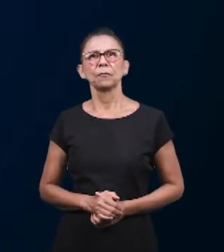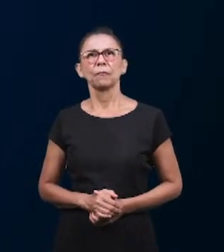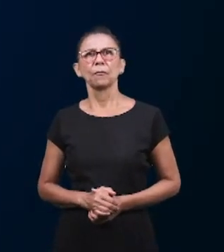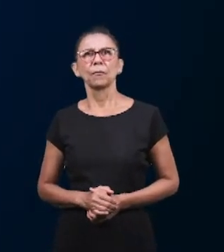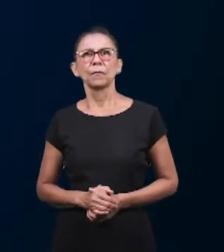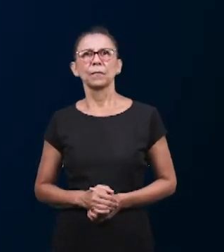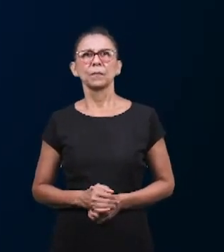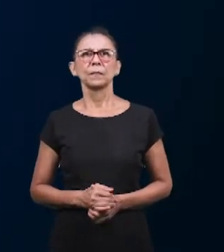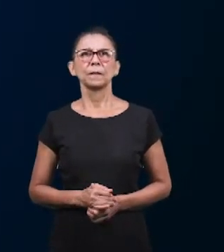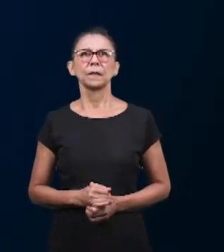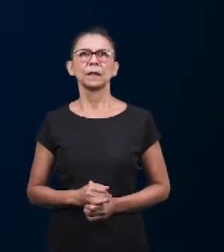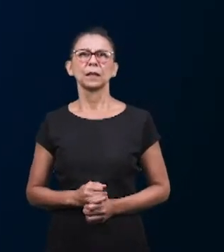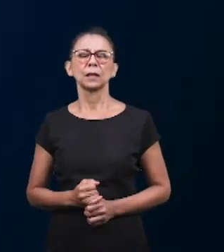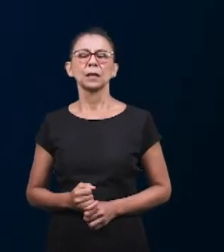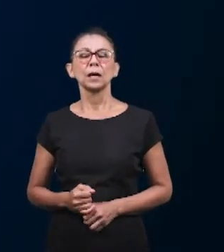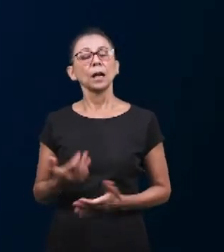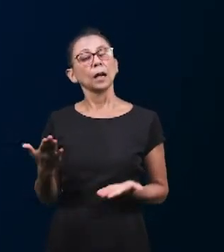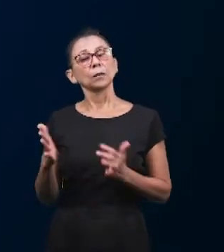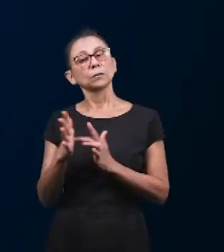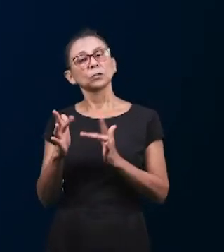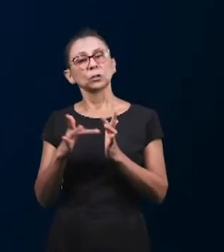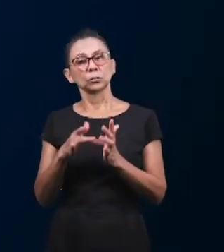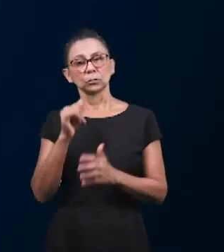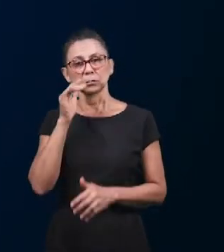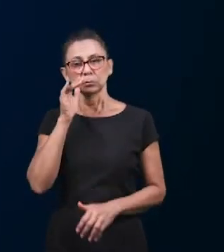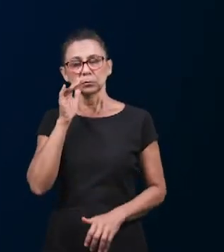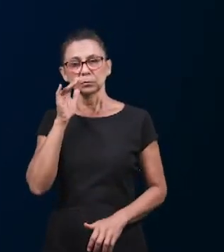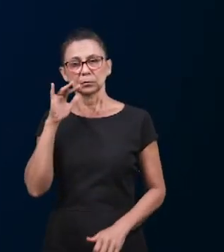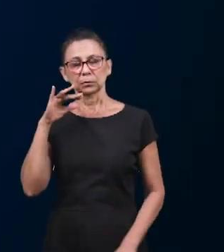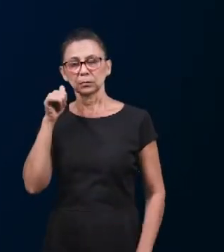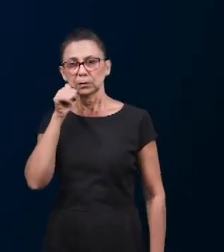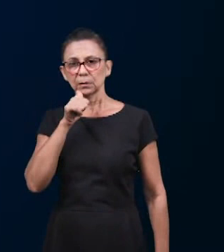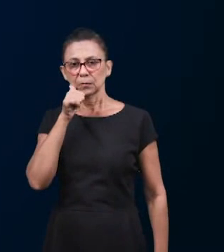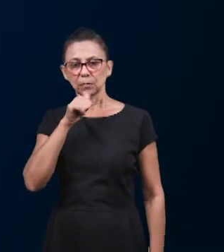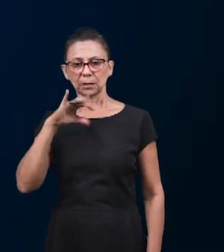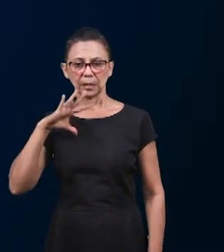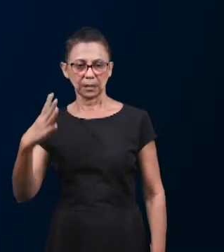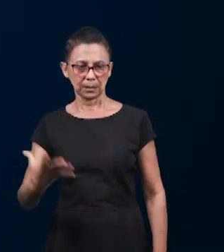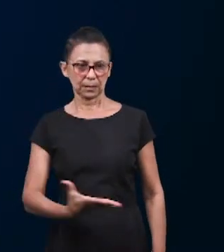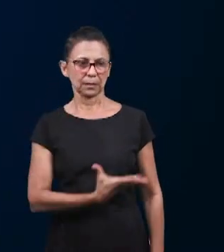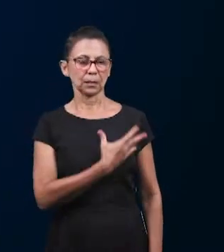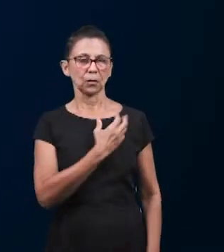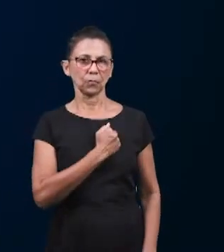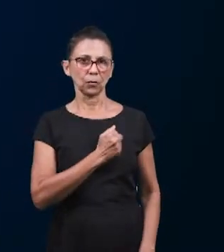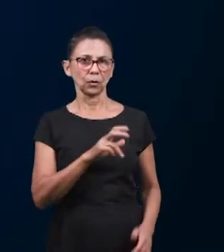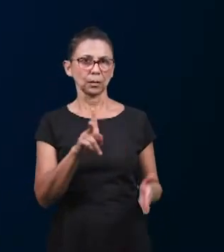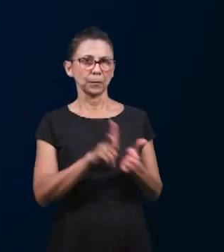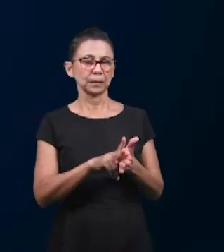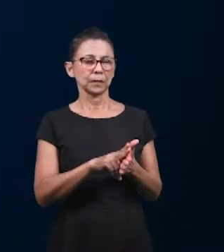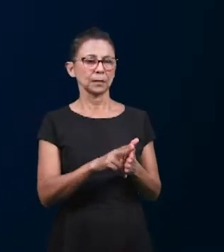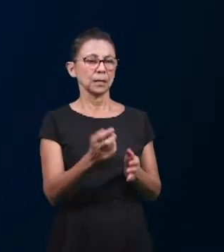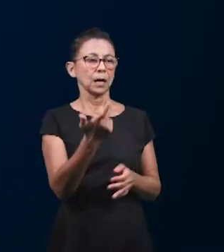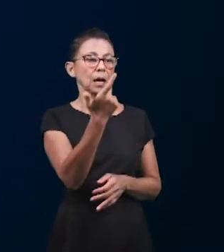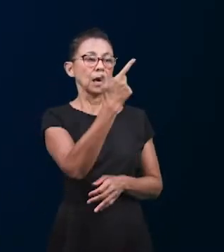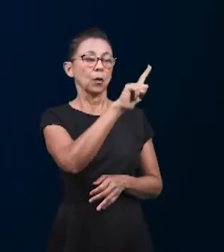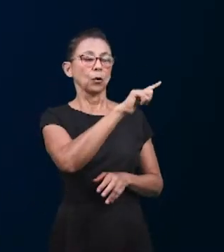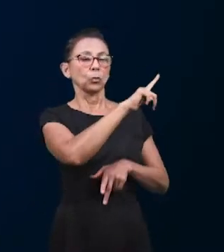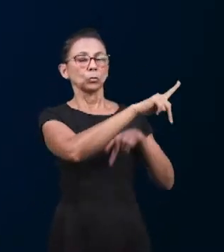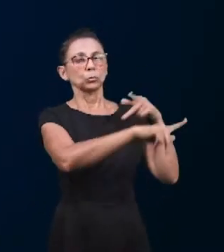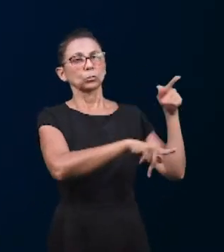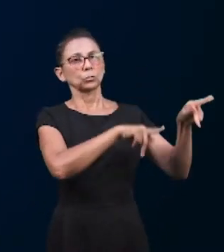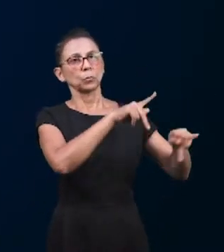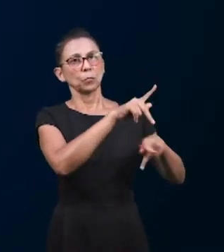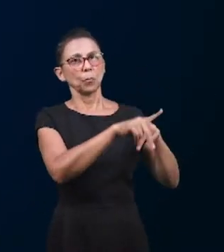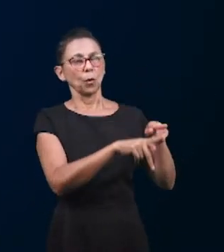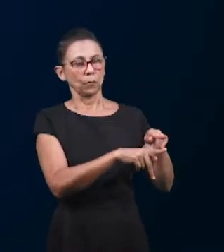Quando Jesus salvou essa mulher, ela era gentílica. E isso nos representa porque, assim como